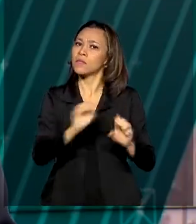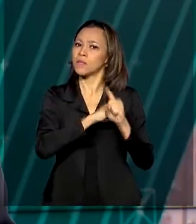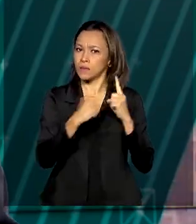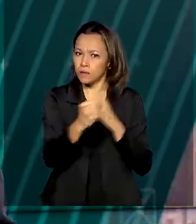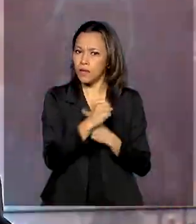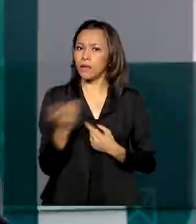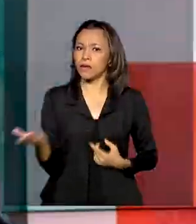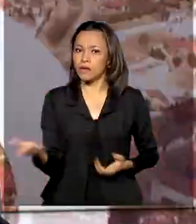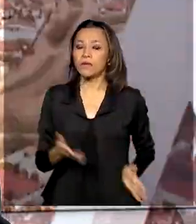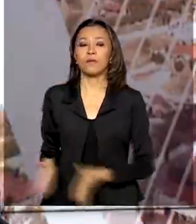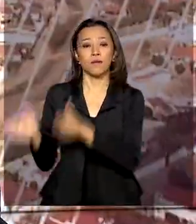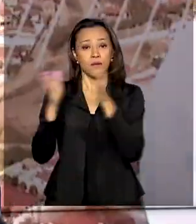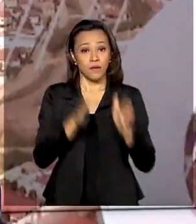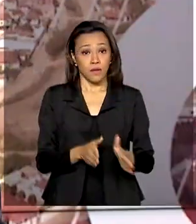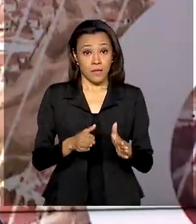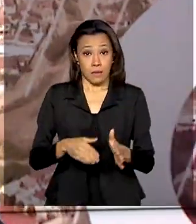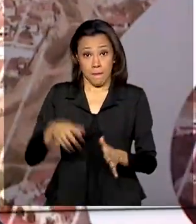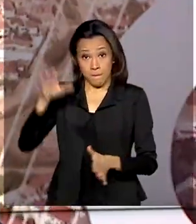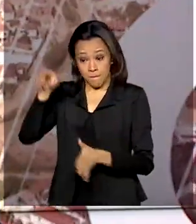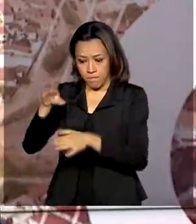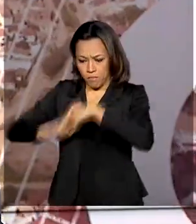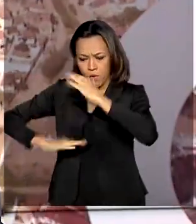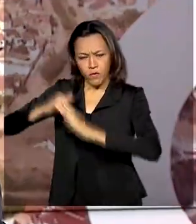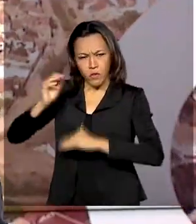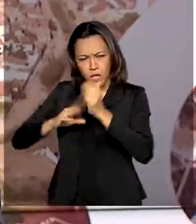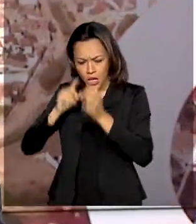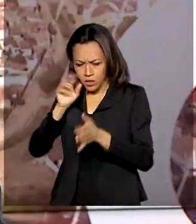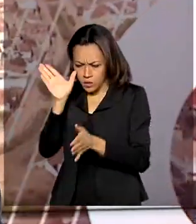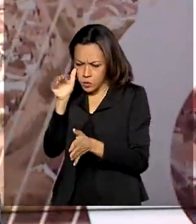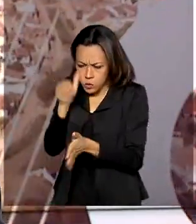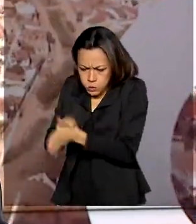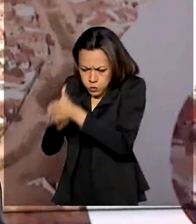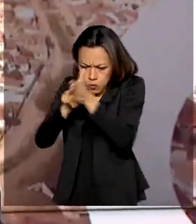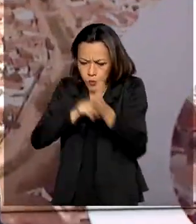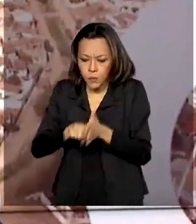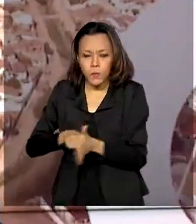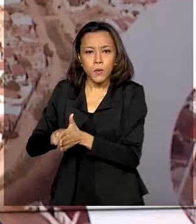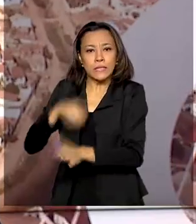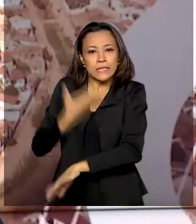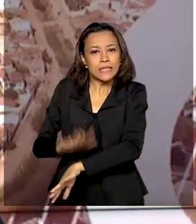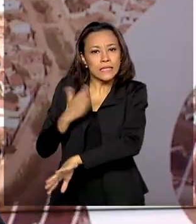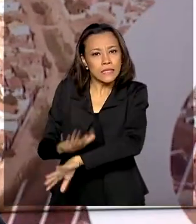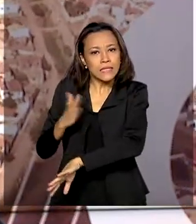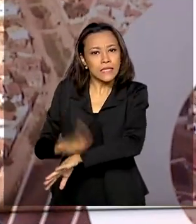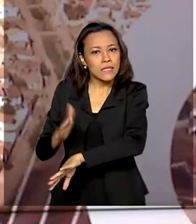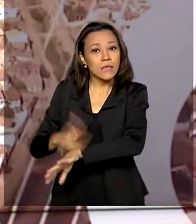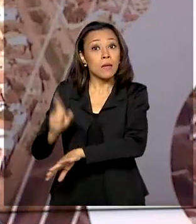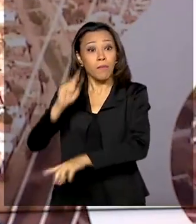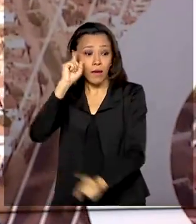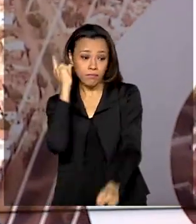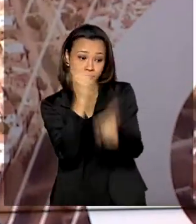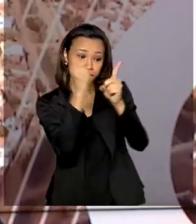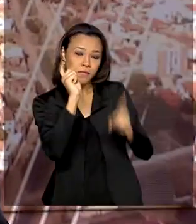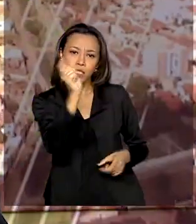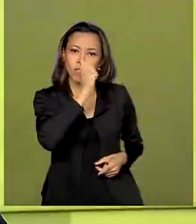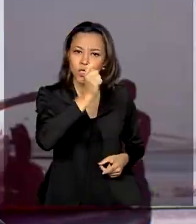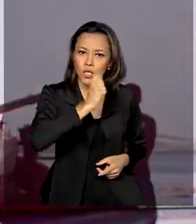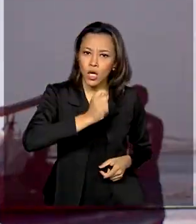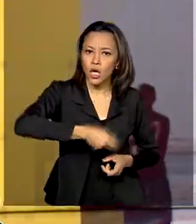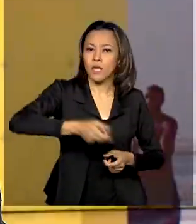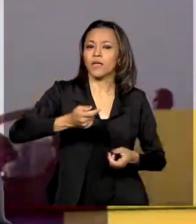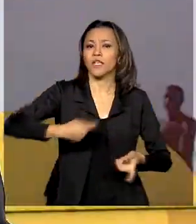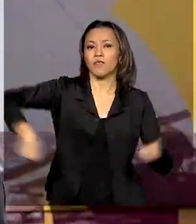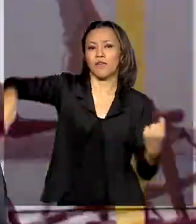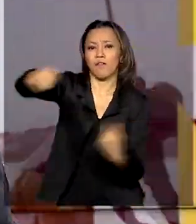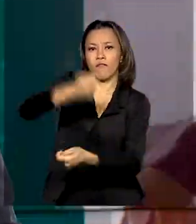Peritos criminais de todos os estados reforçam a capacitação para identificar novas drogas ilícitas que circulam no